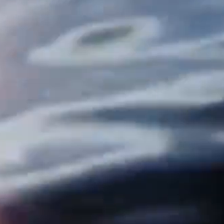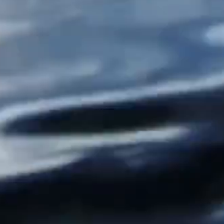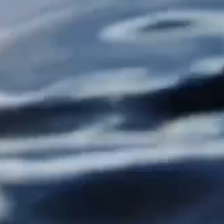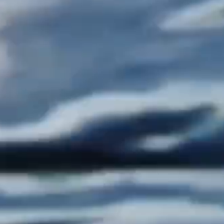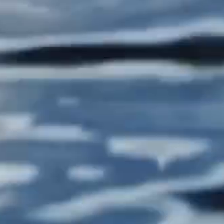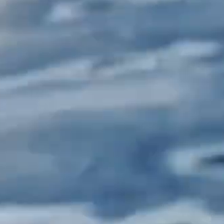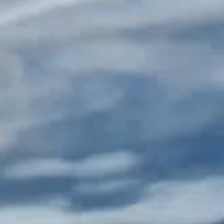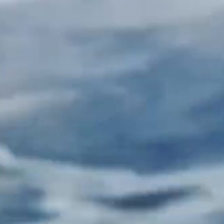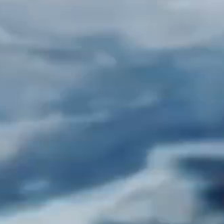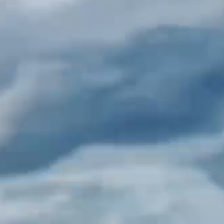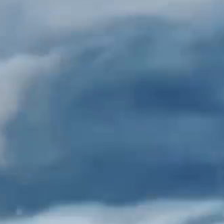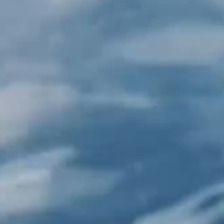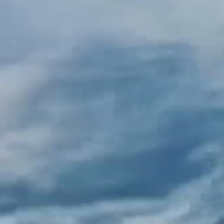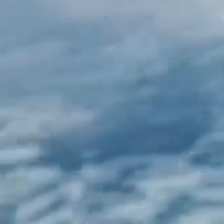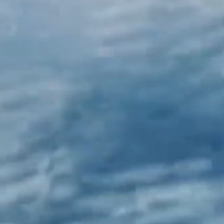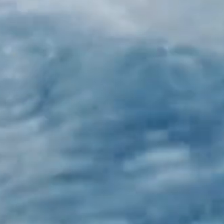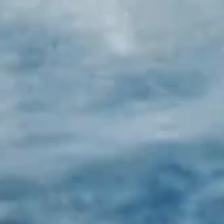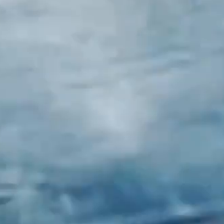e